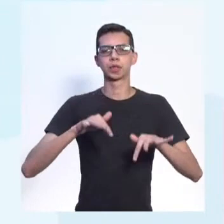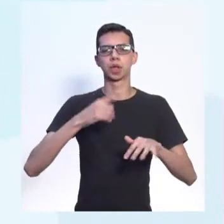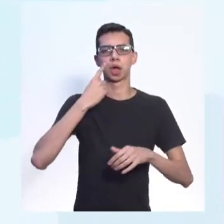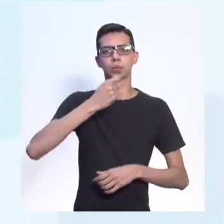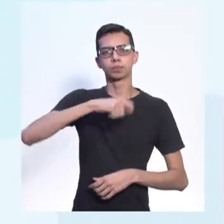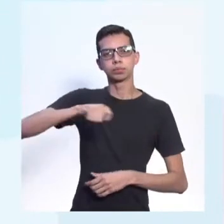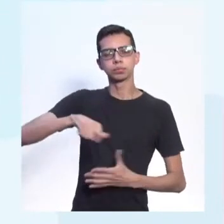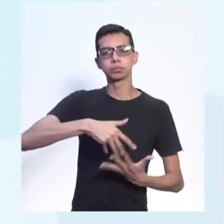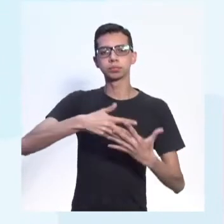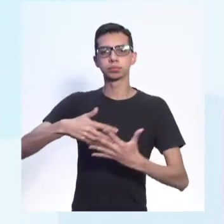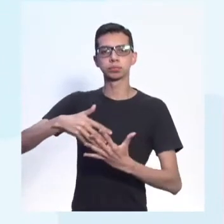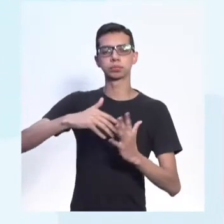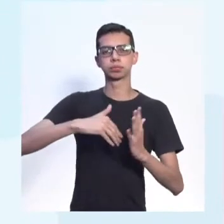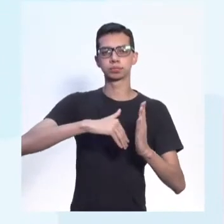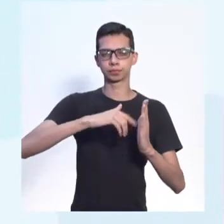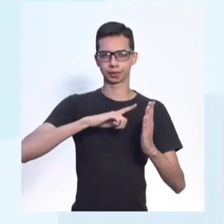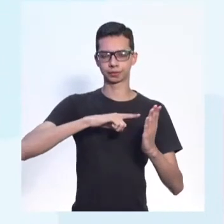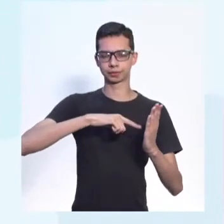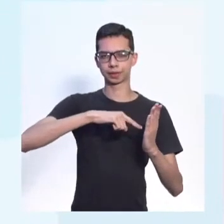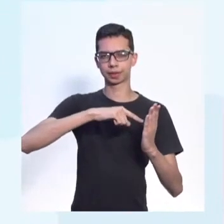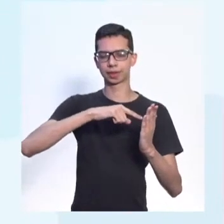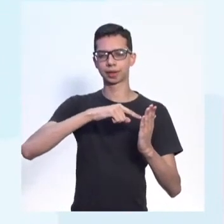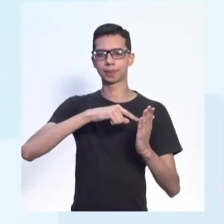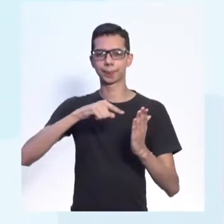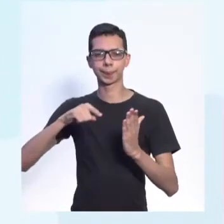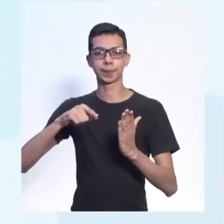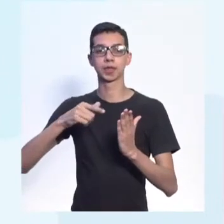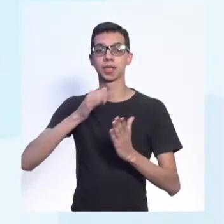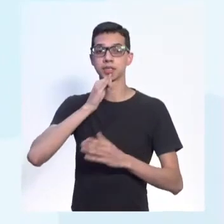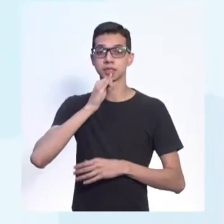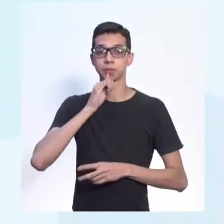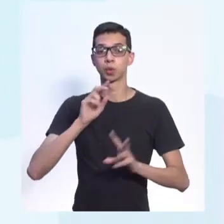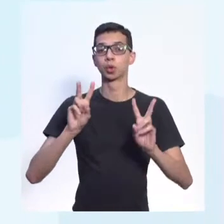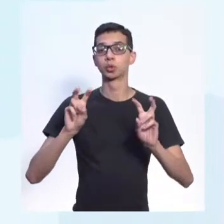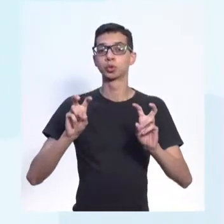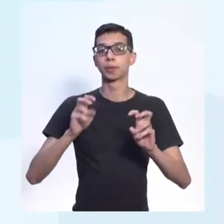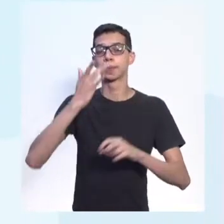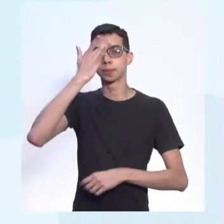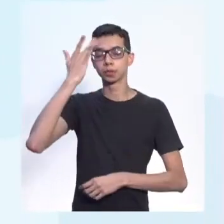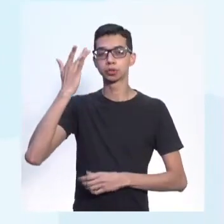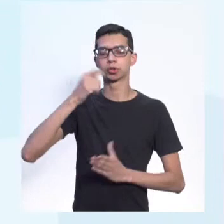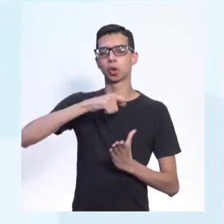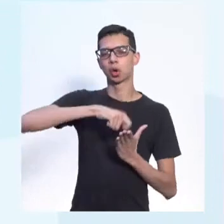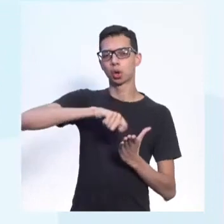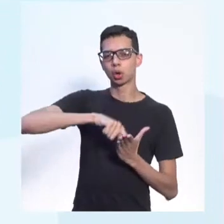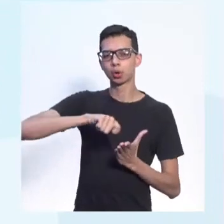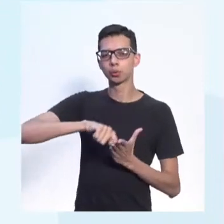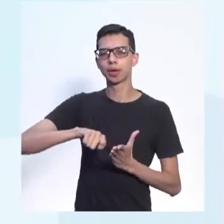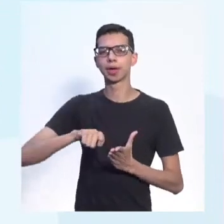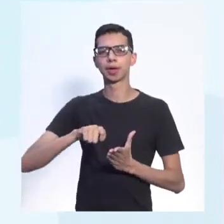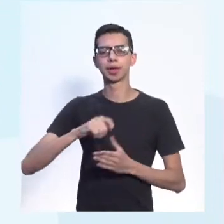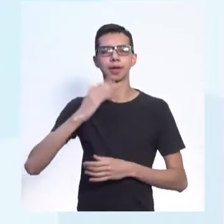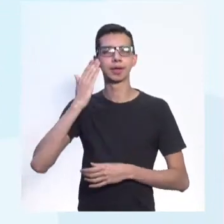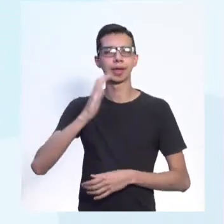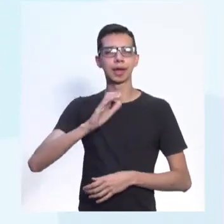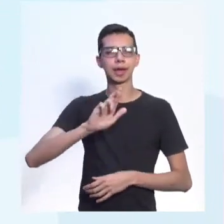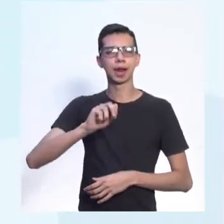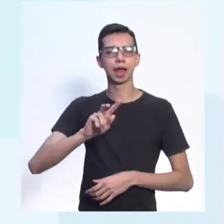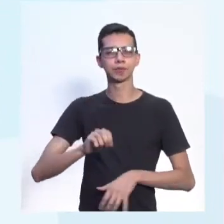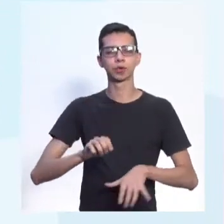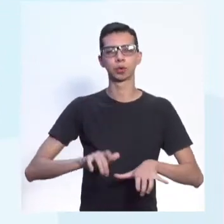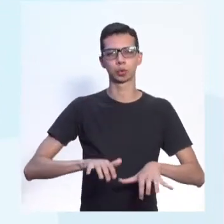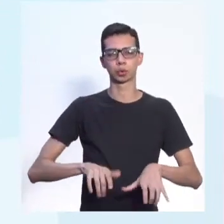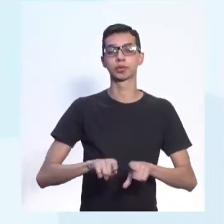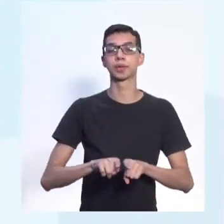de hoje canções do período medieval, ou seja, realizar a transposição de instrumentos como cravo, alaúde, viola da